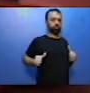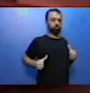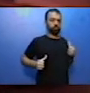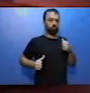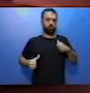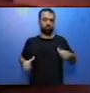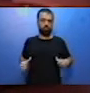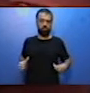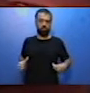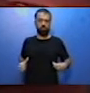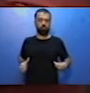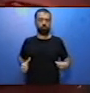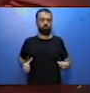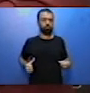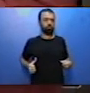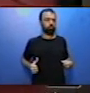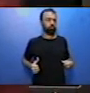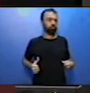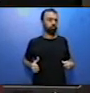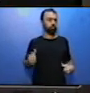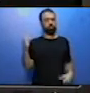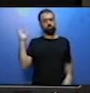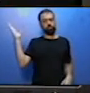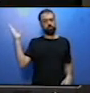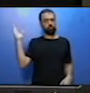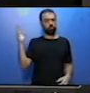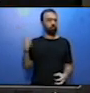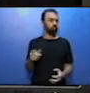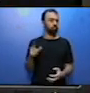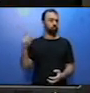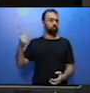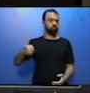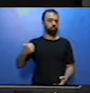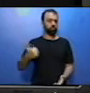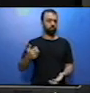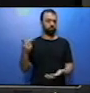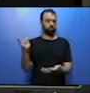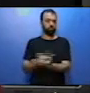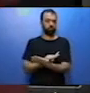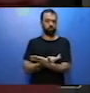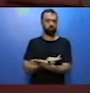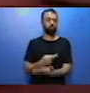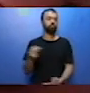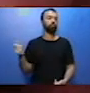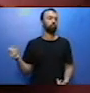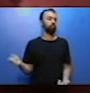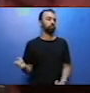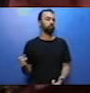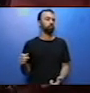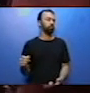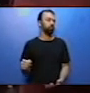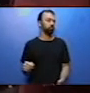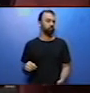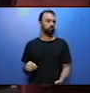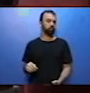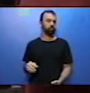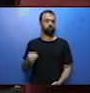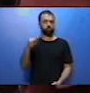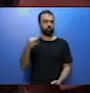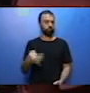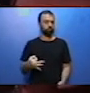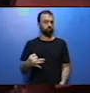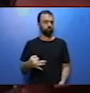da mochila nos dois ombros o incorreto é carregar as duas no ombro só é o